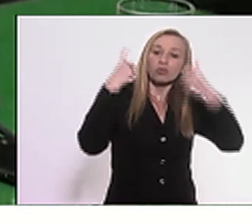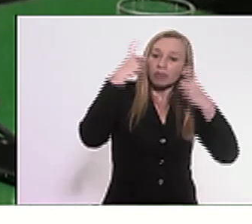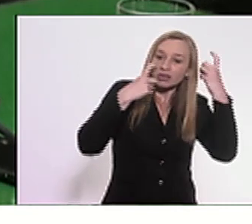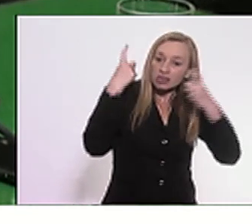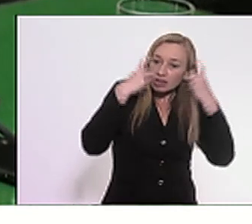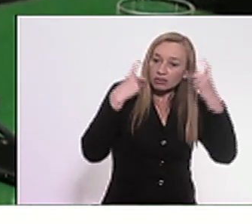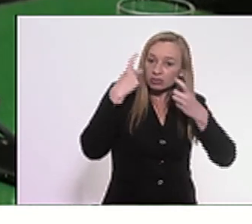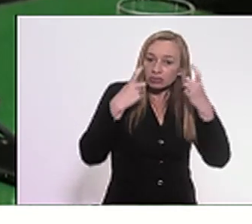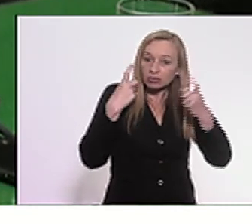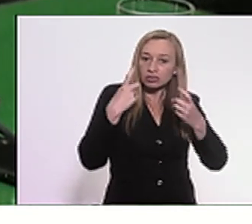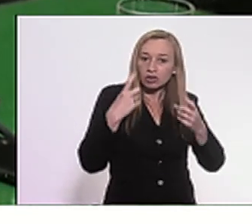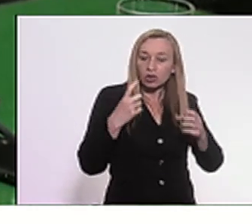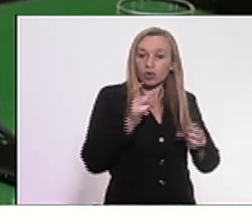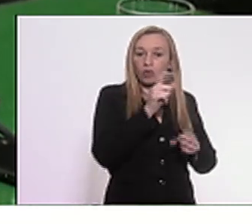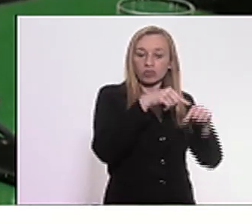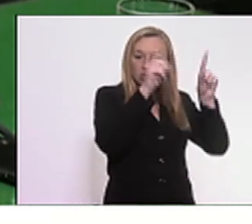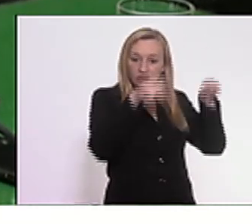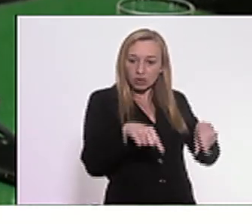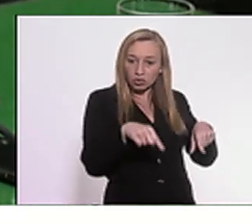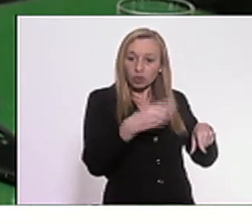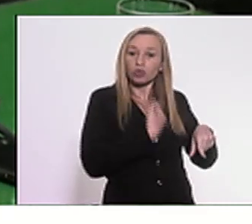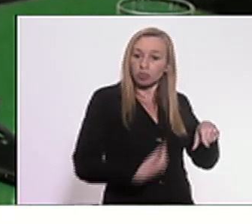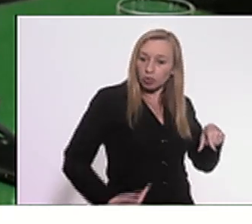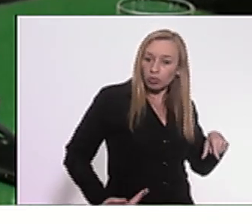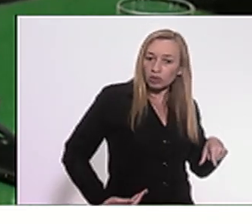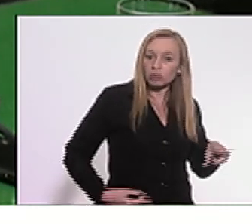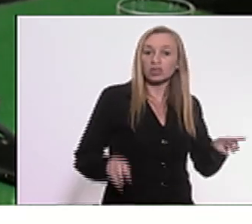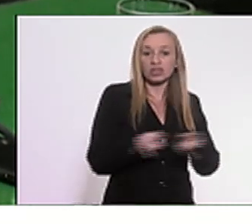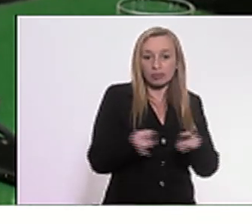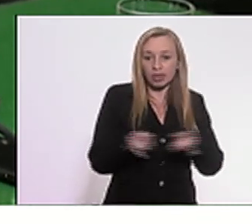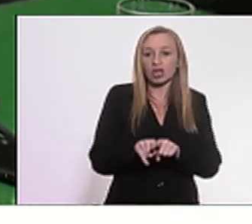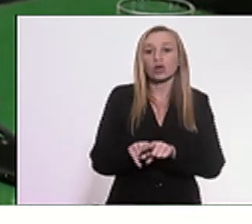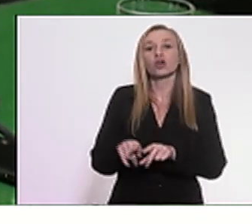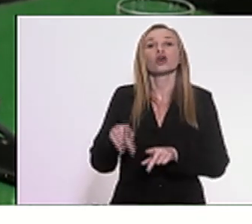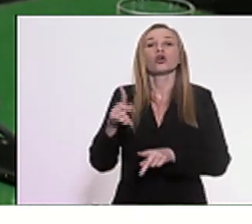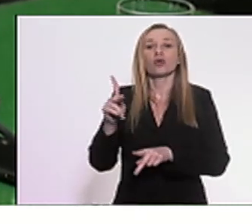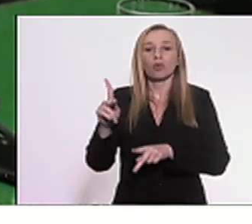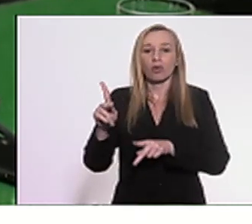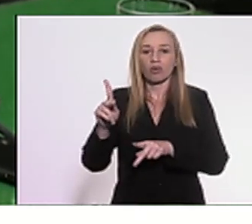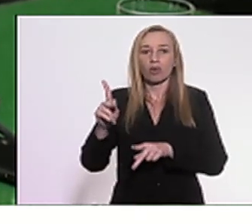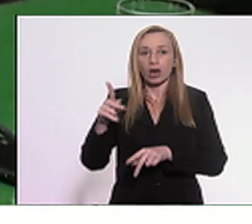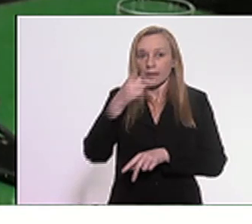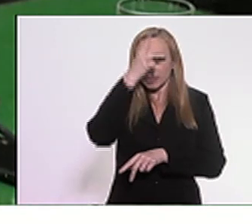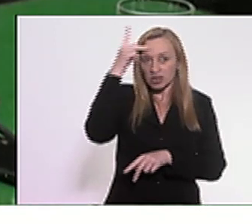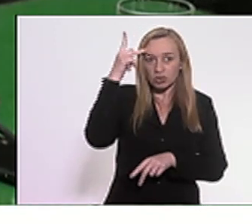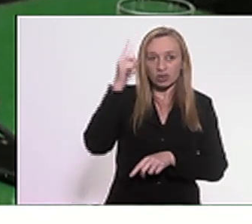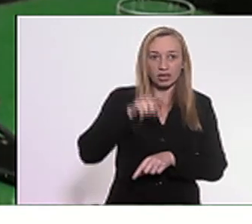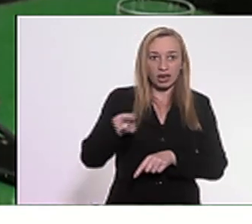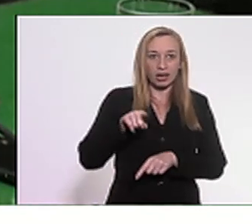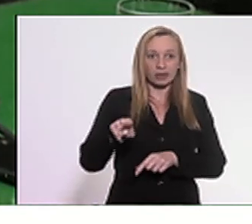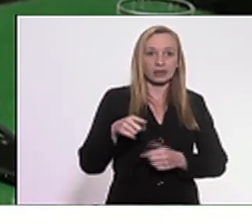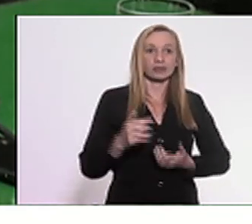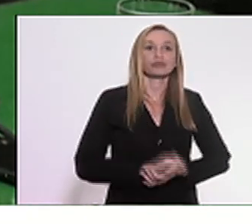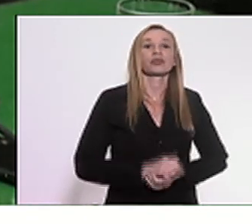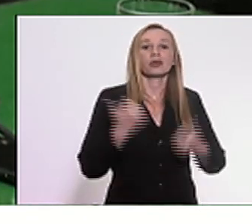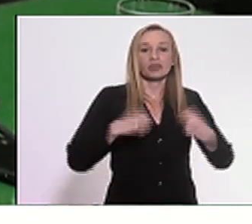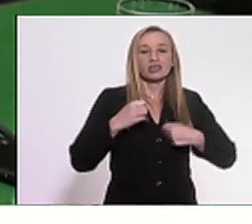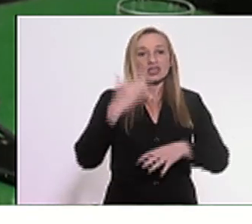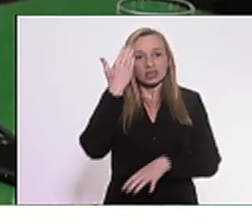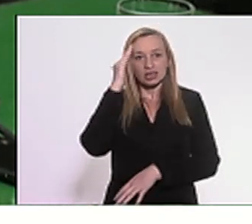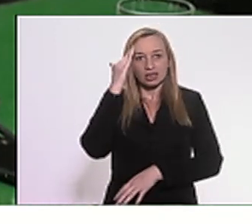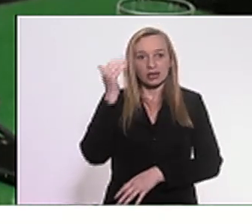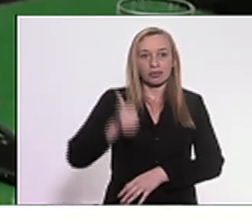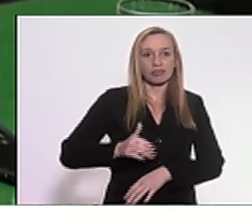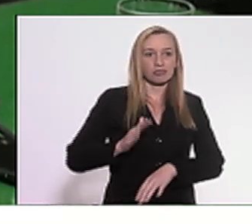público e com o servidor público. Então, assim, acho que a gente precisa conversar, preciso compreender mais, e pode ficar